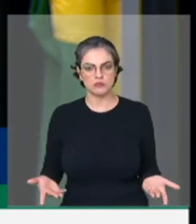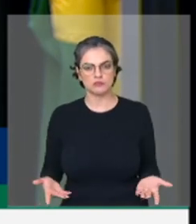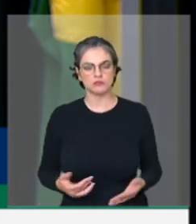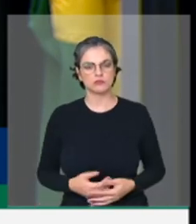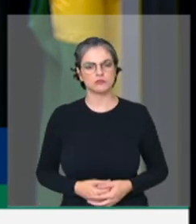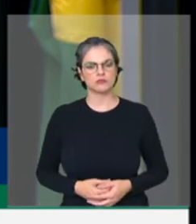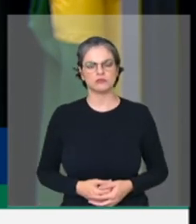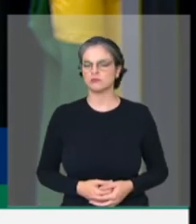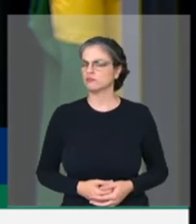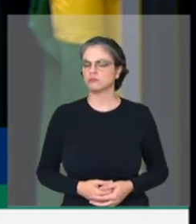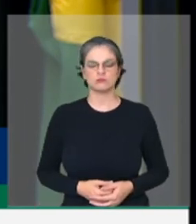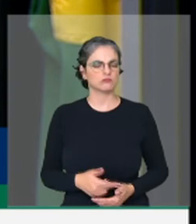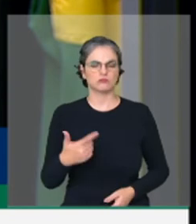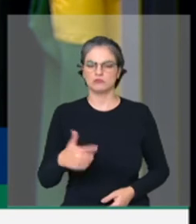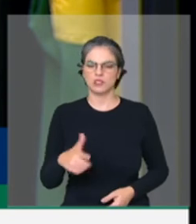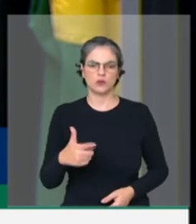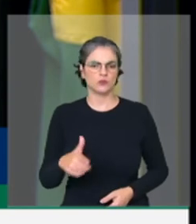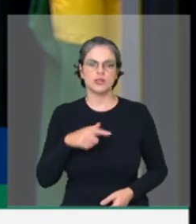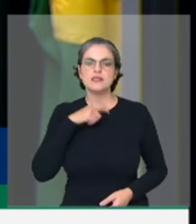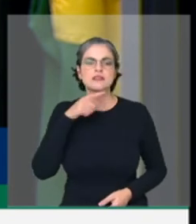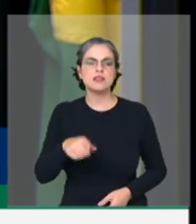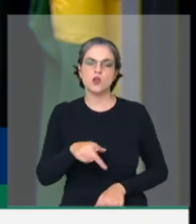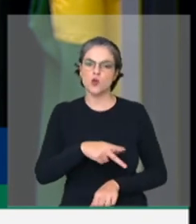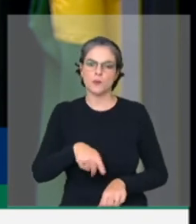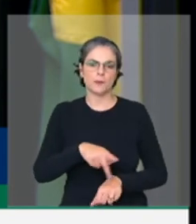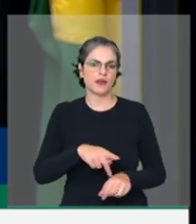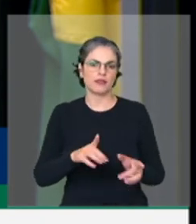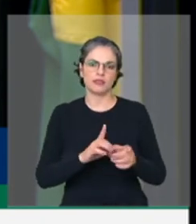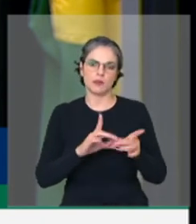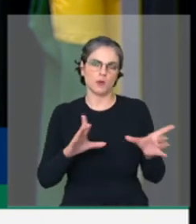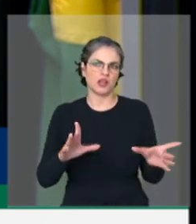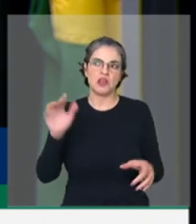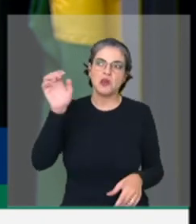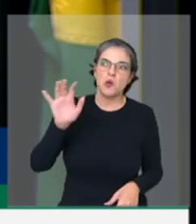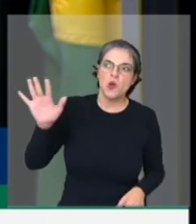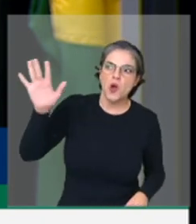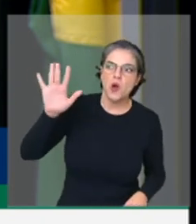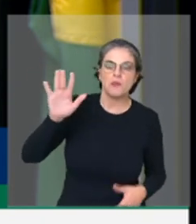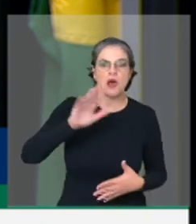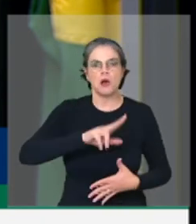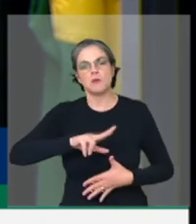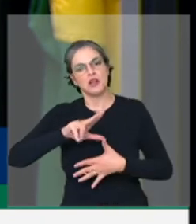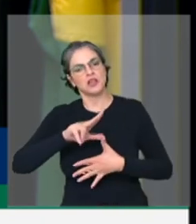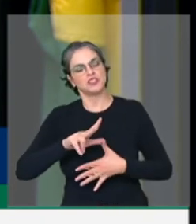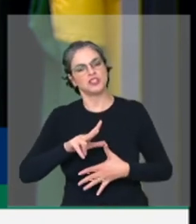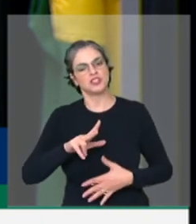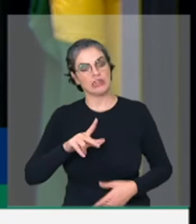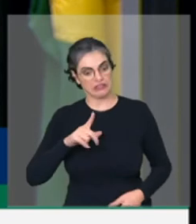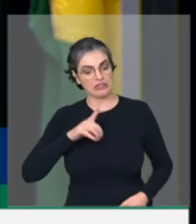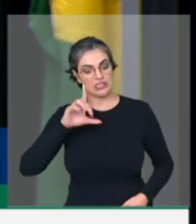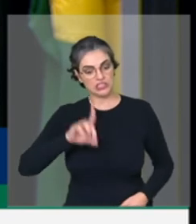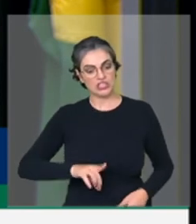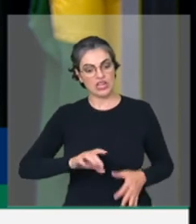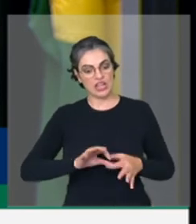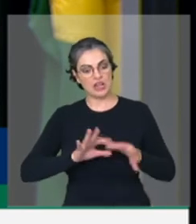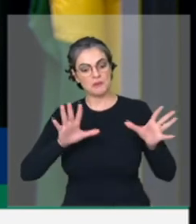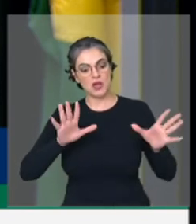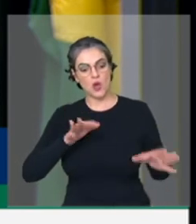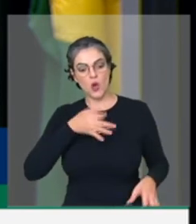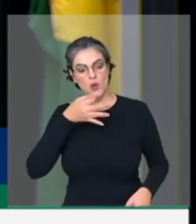regime democrático na Europa ou América Latina que, a partir do direito à liberdade de